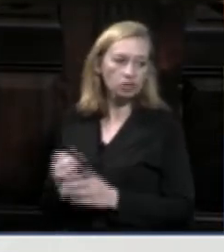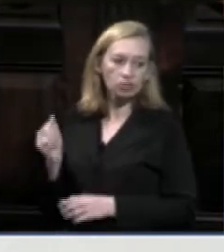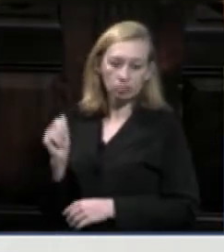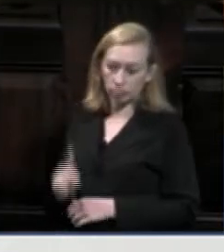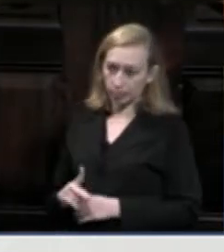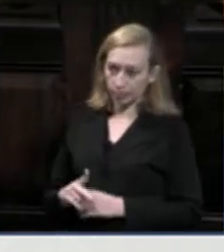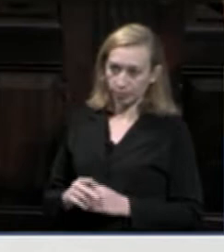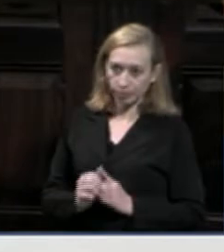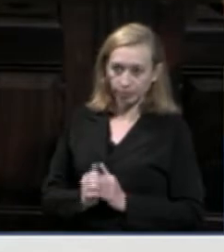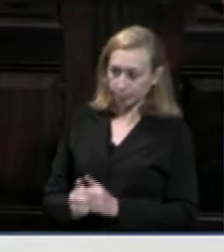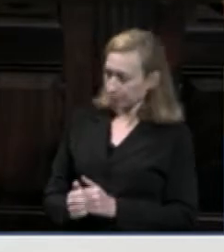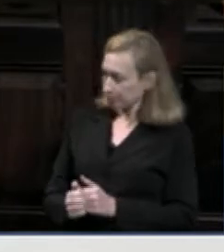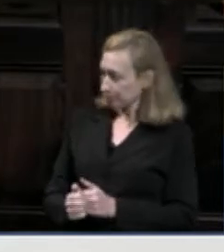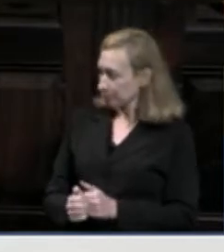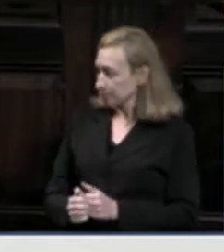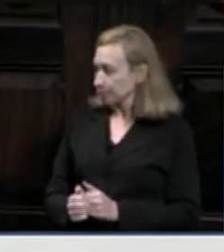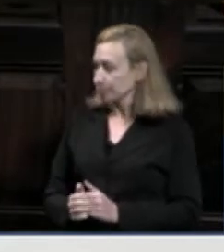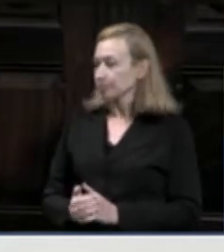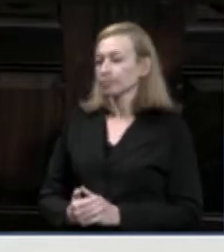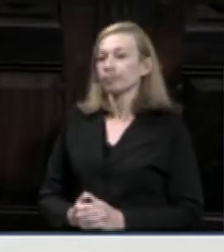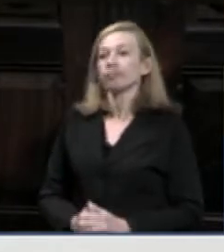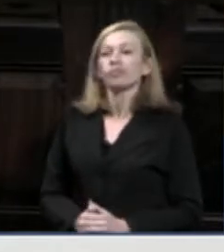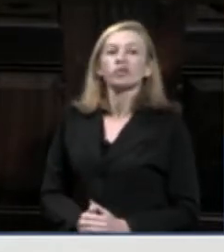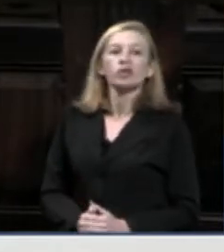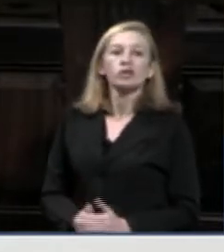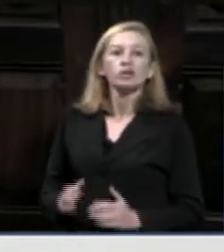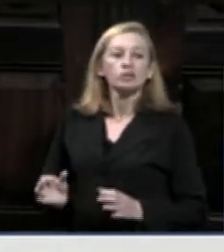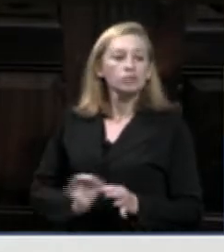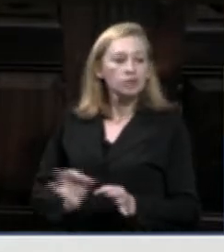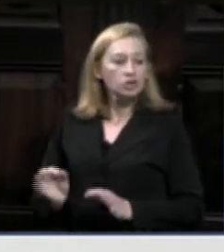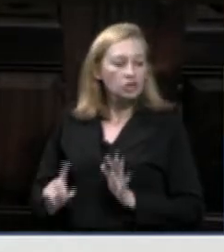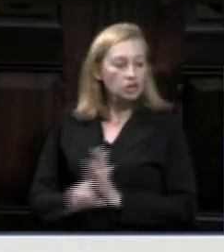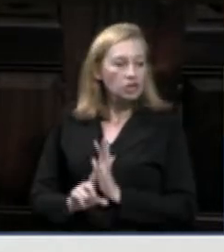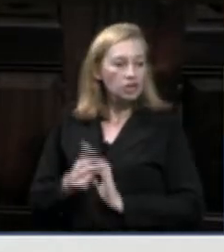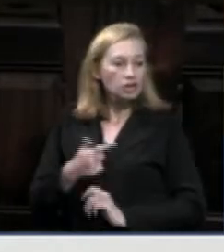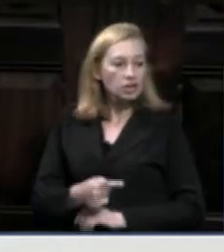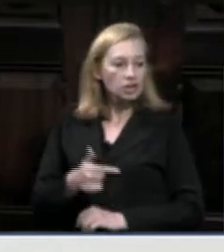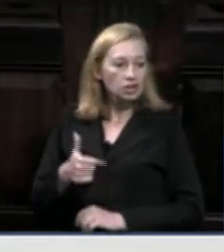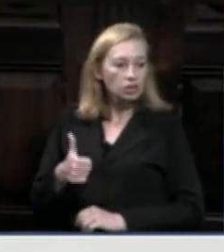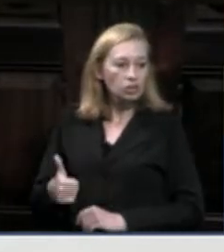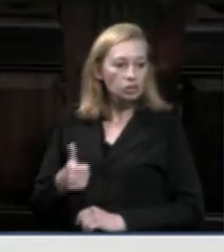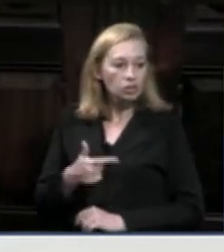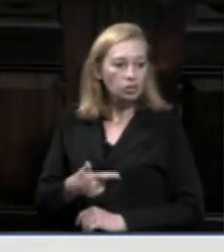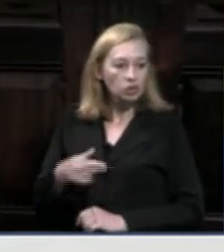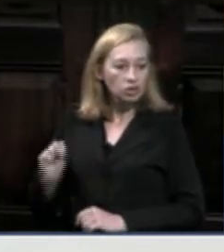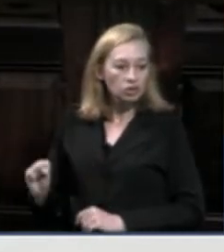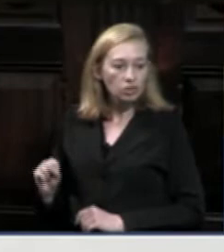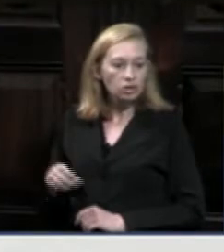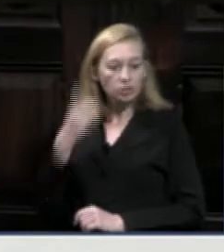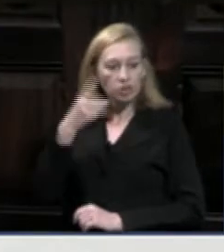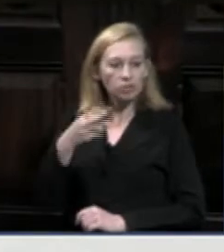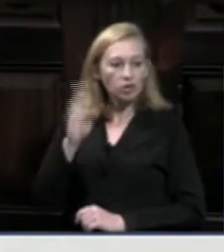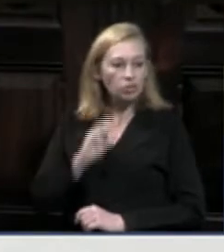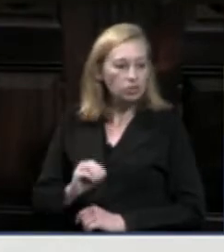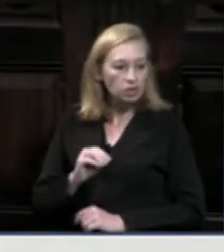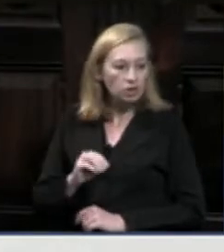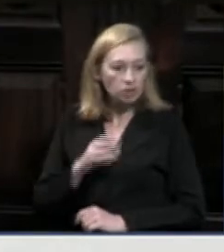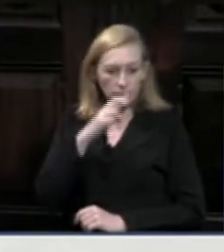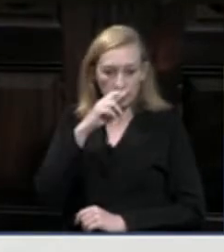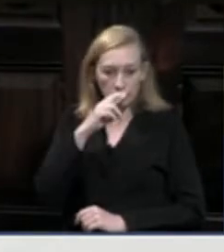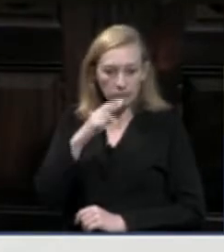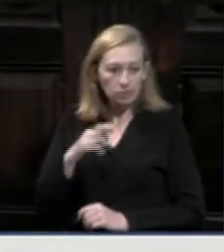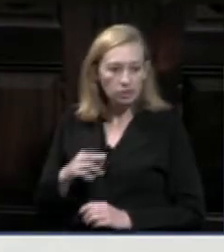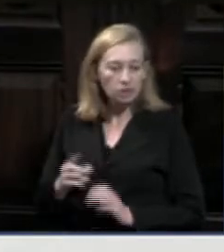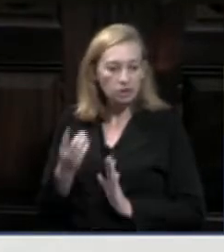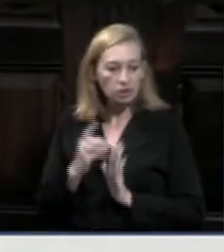como estão, aprovado, vai autógrafo. Projeto de decreto legislativo 71/2018, de autoria do deputado Paulo Ramos, que sustam os efeitos do